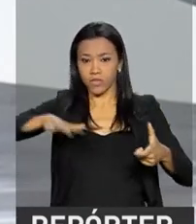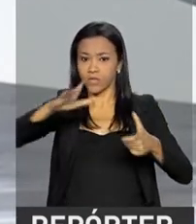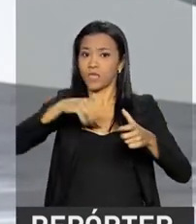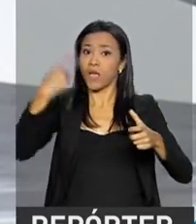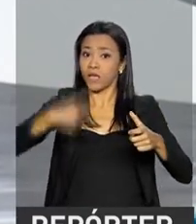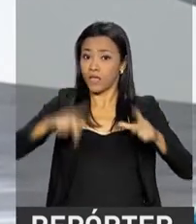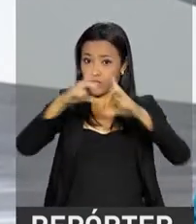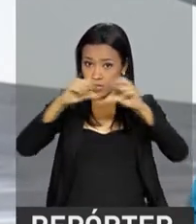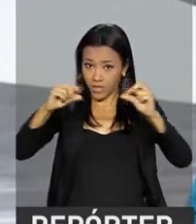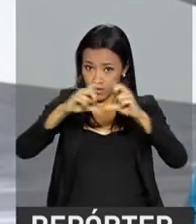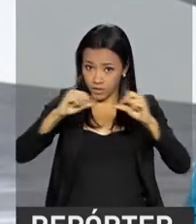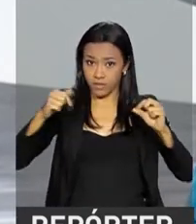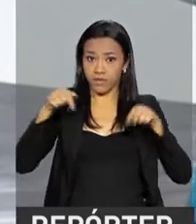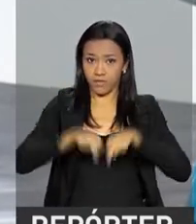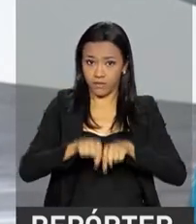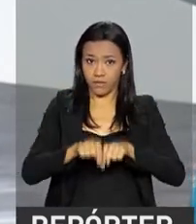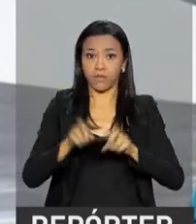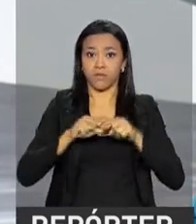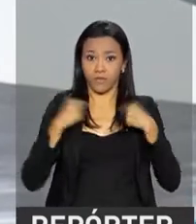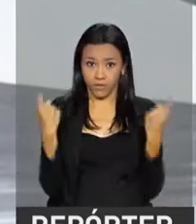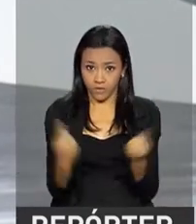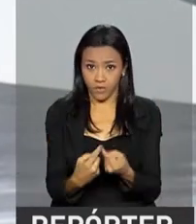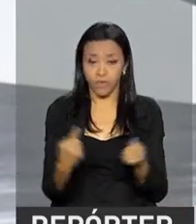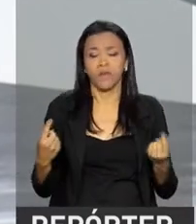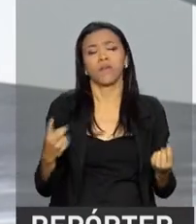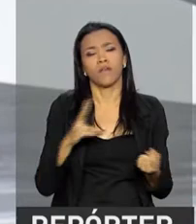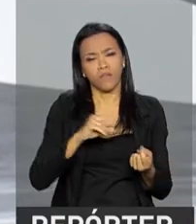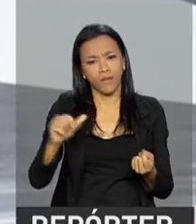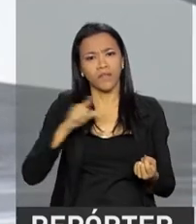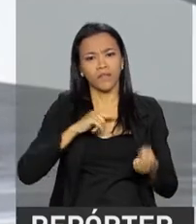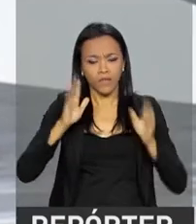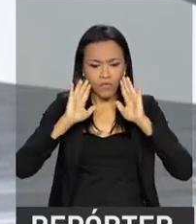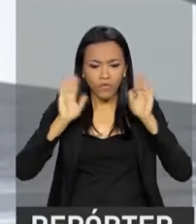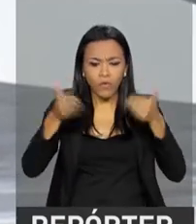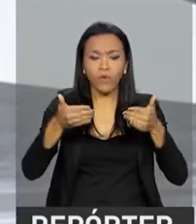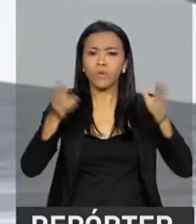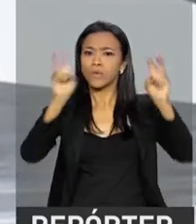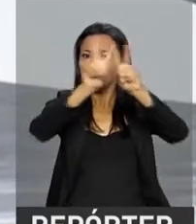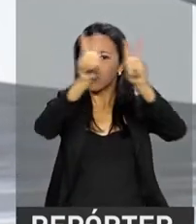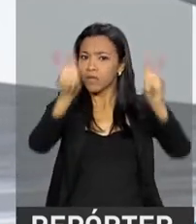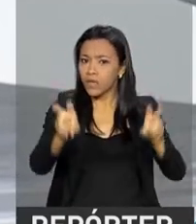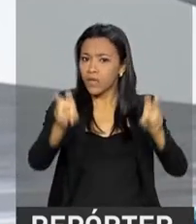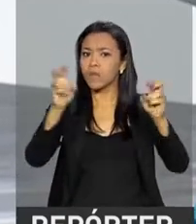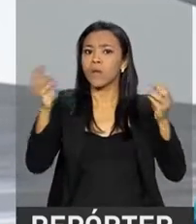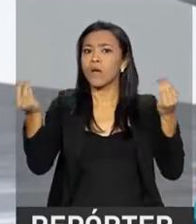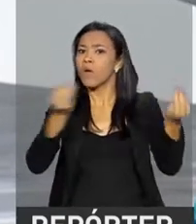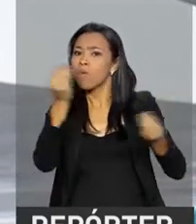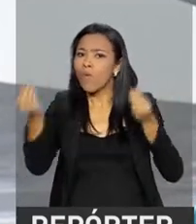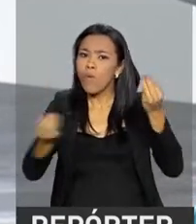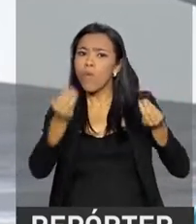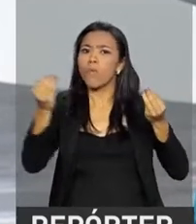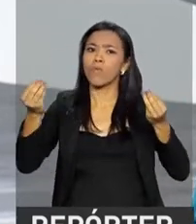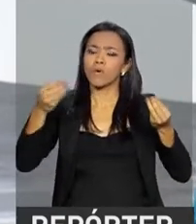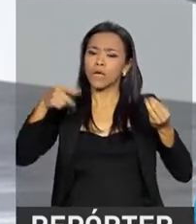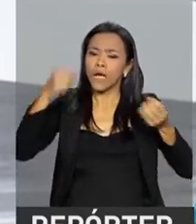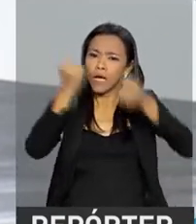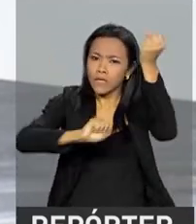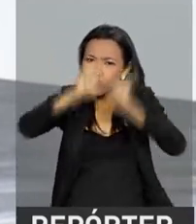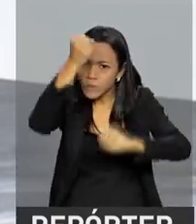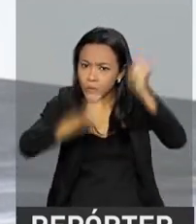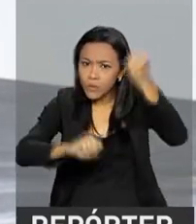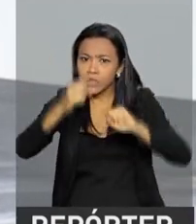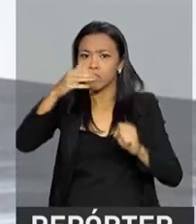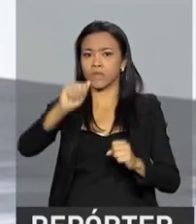do brasil aqui em brasília e vai ter foco nas discussões sobre os rumos da indústria do aço e da